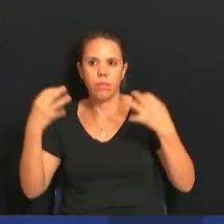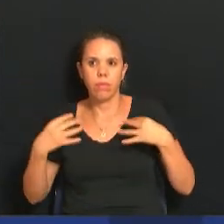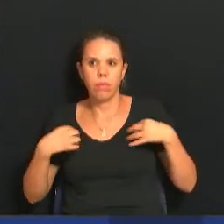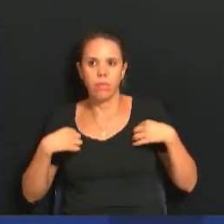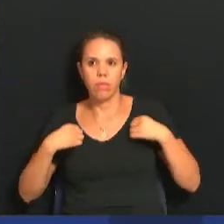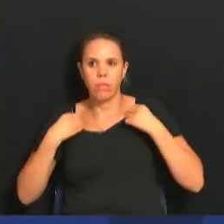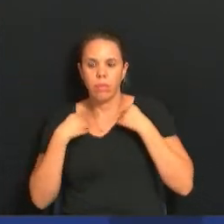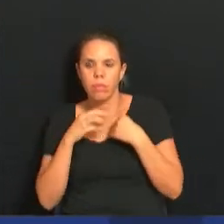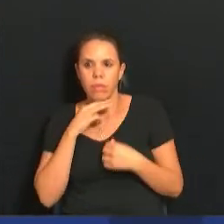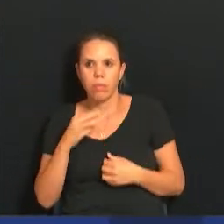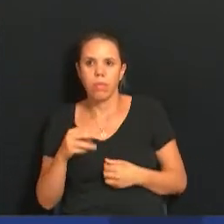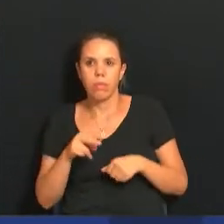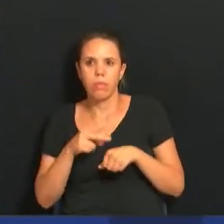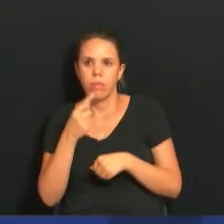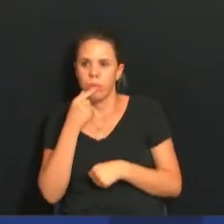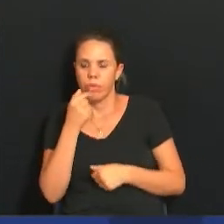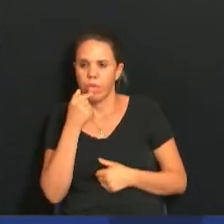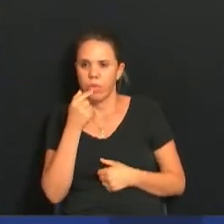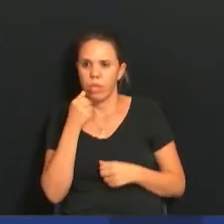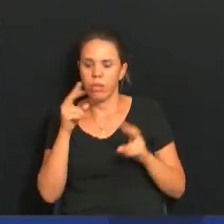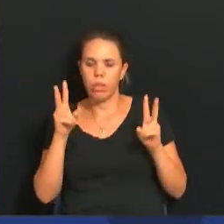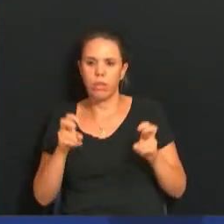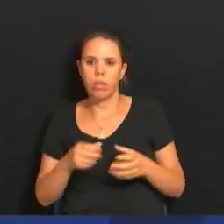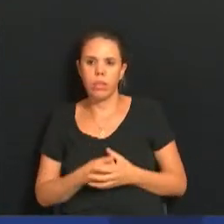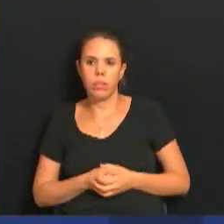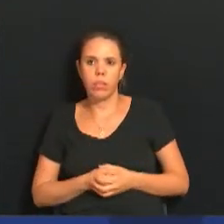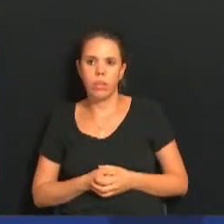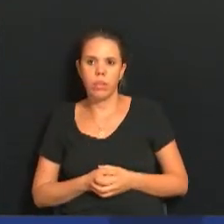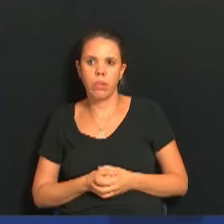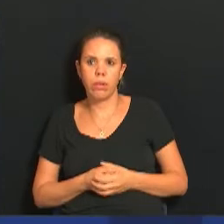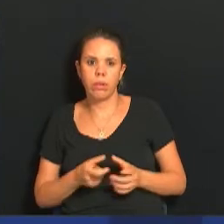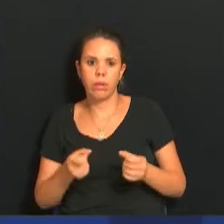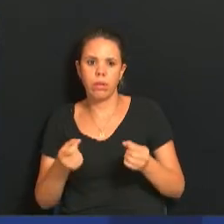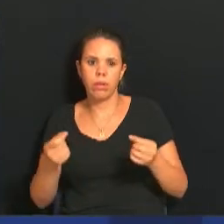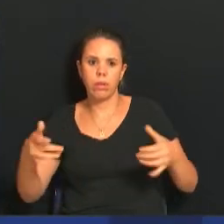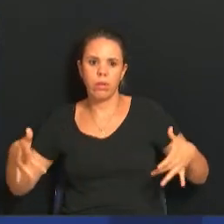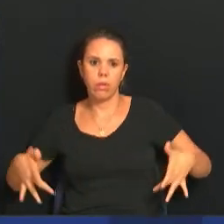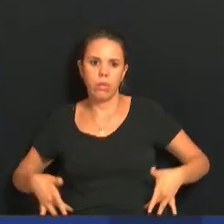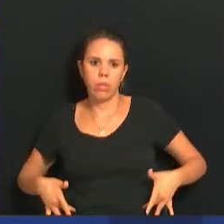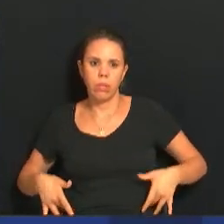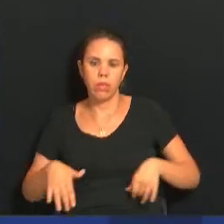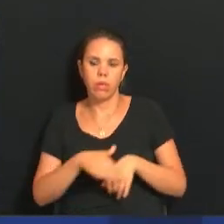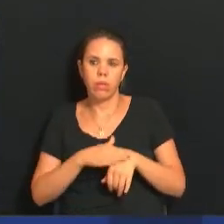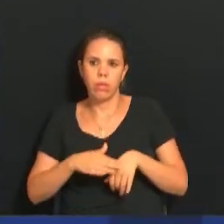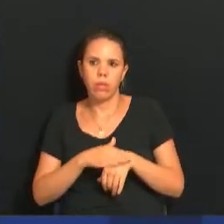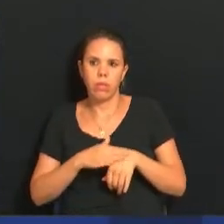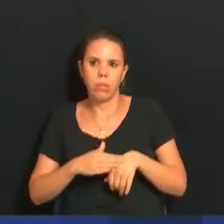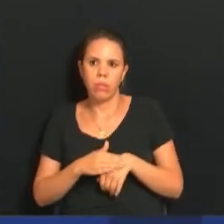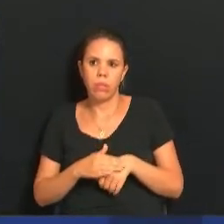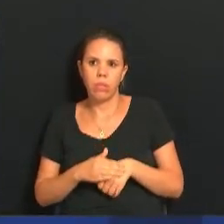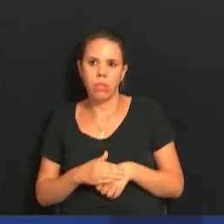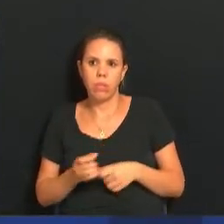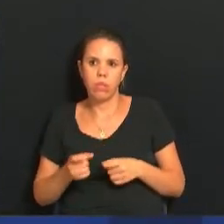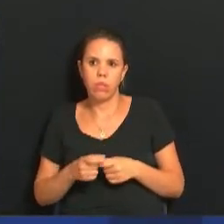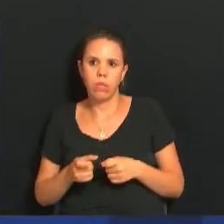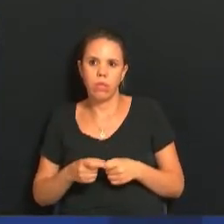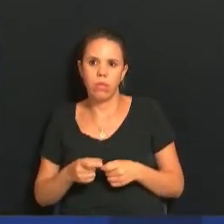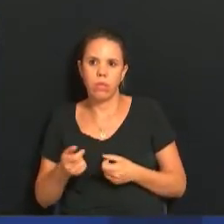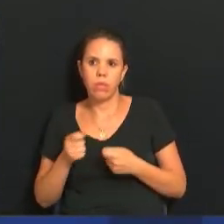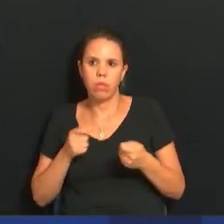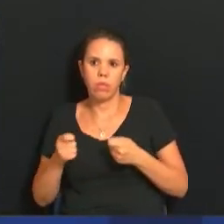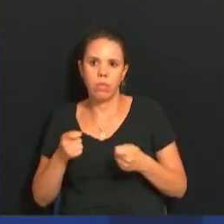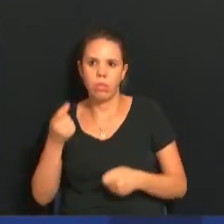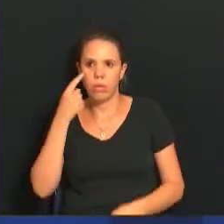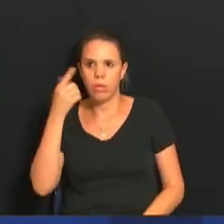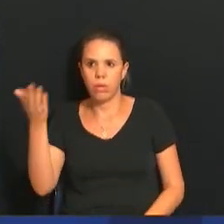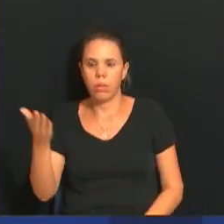o Março Vermelho, que trata sobre o câncer de rim. Ela conversou com um oncologista e essa entrevista